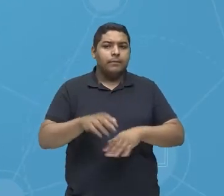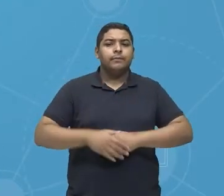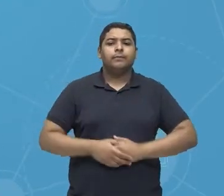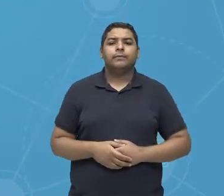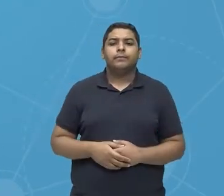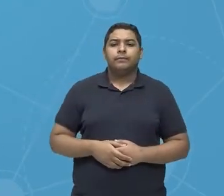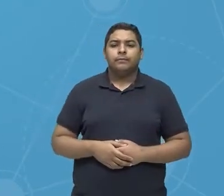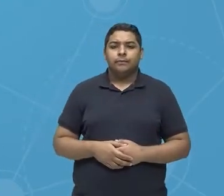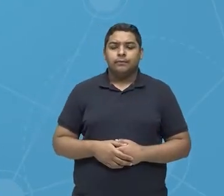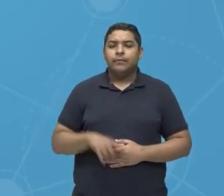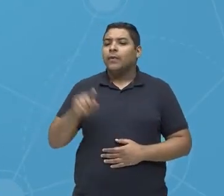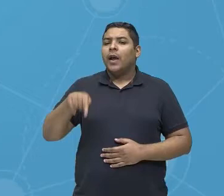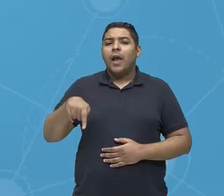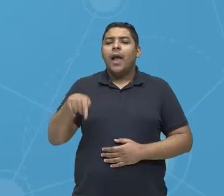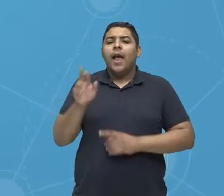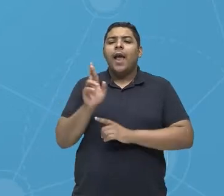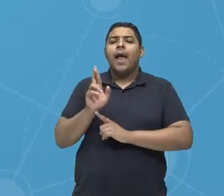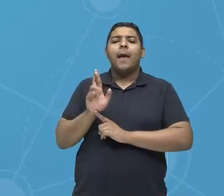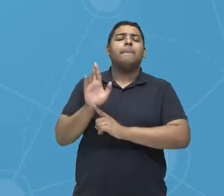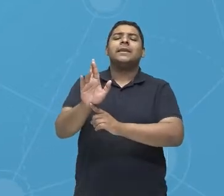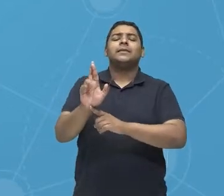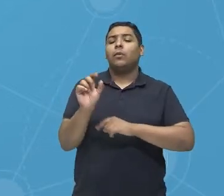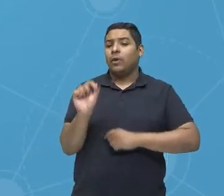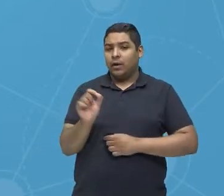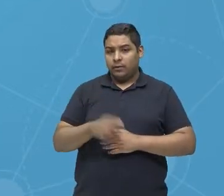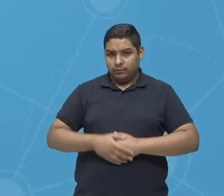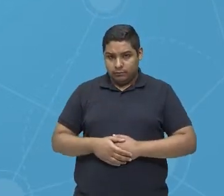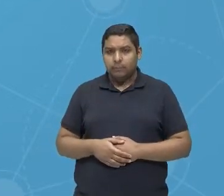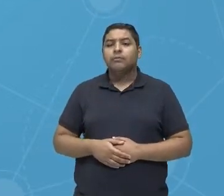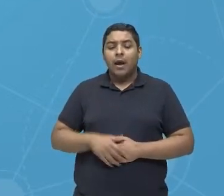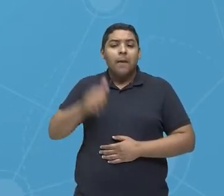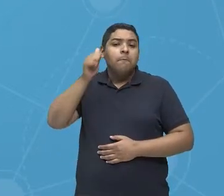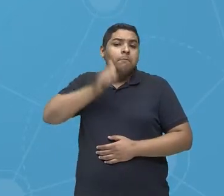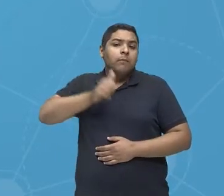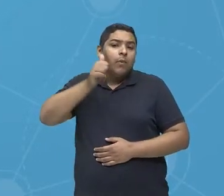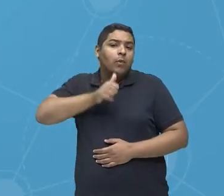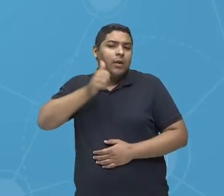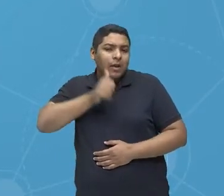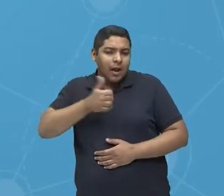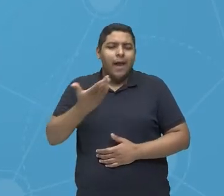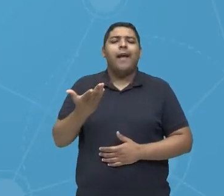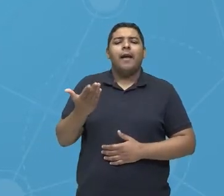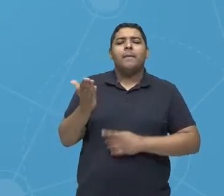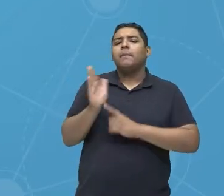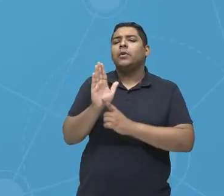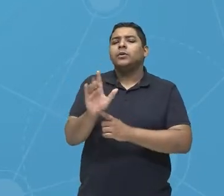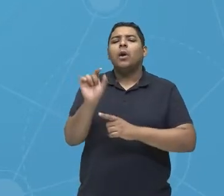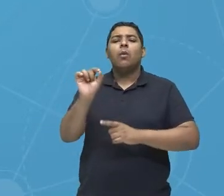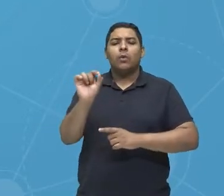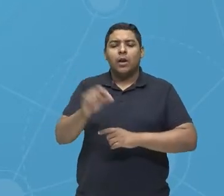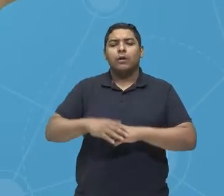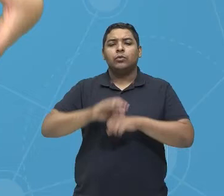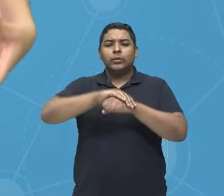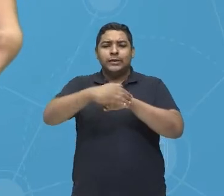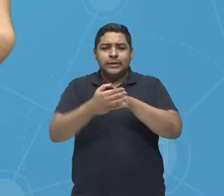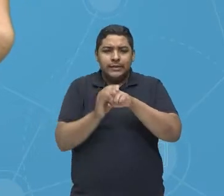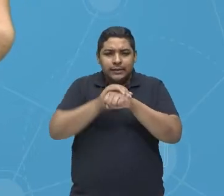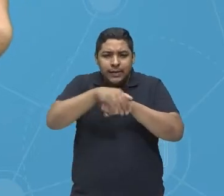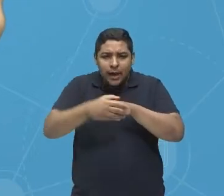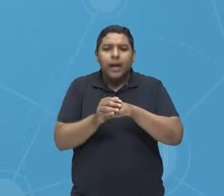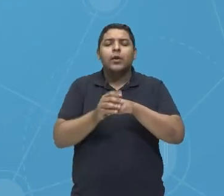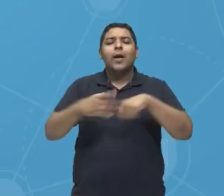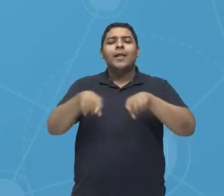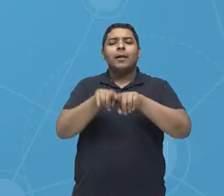vão representar a figura feminina. E é ressaltado nessas esculturas a questão dos seios volumosos e das